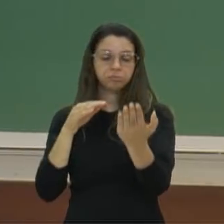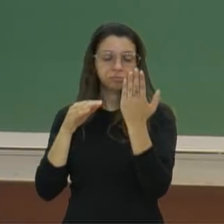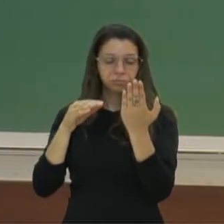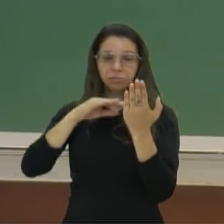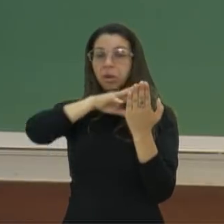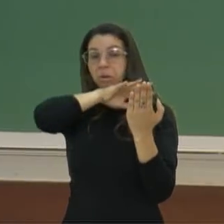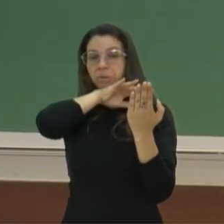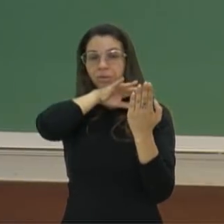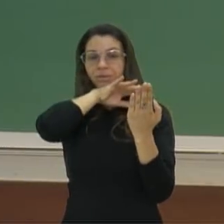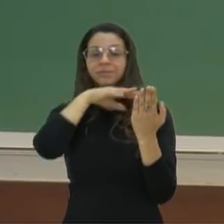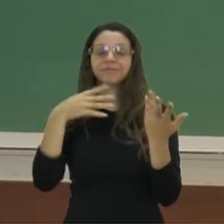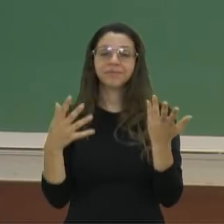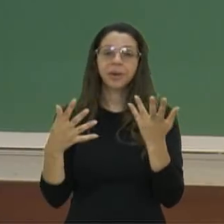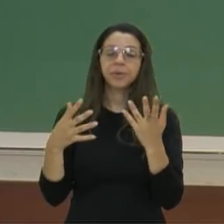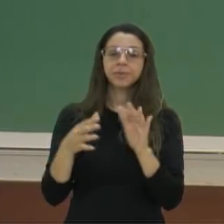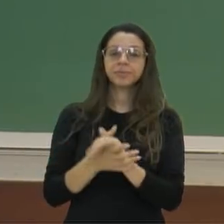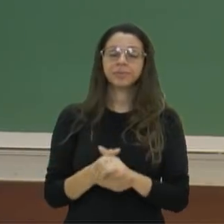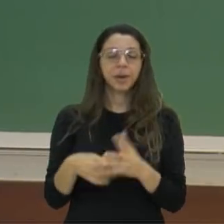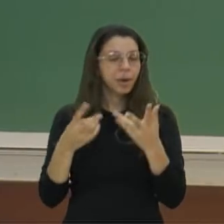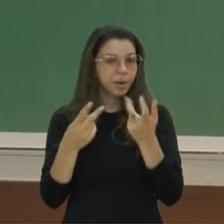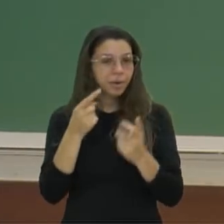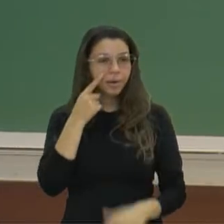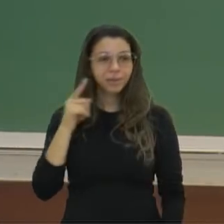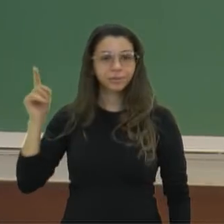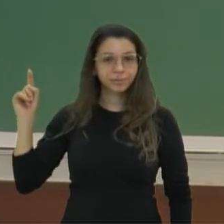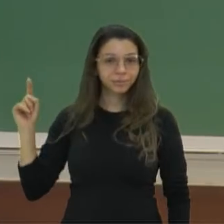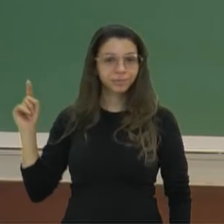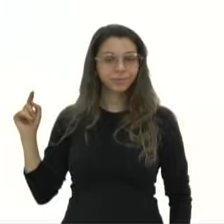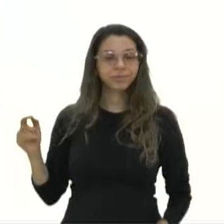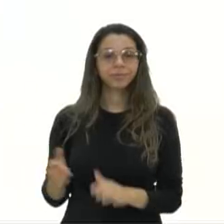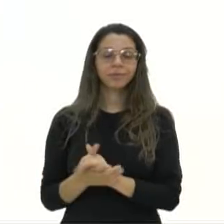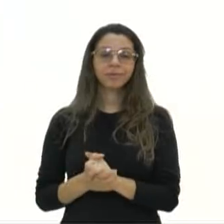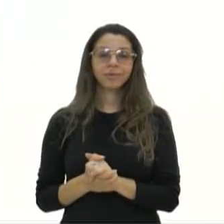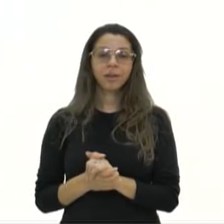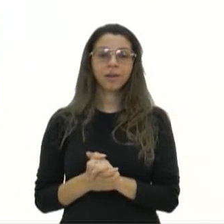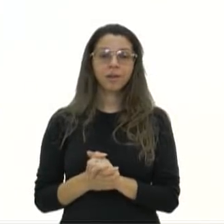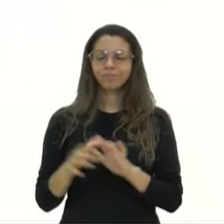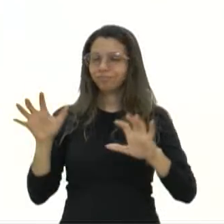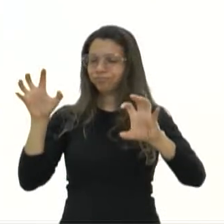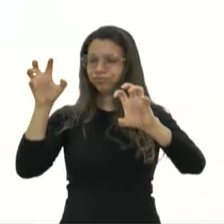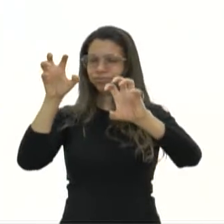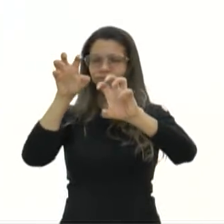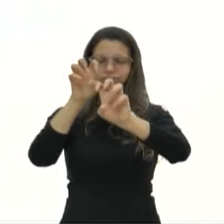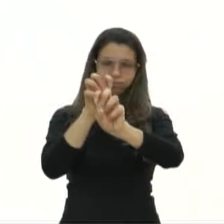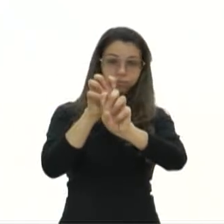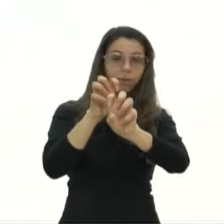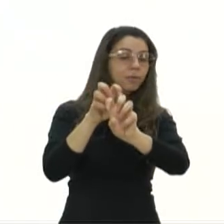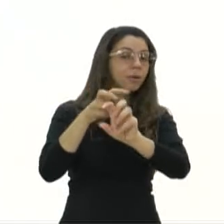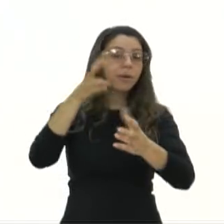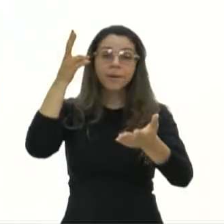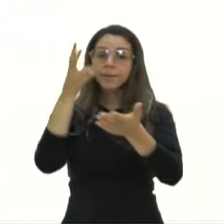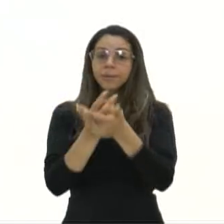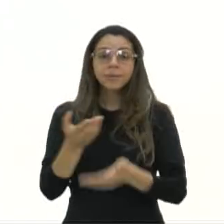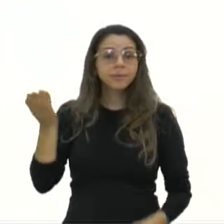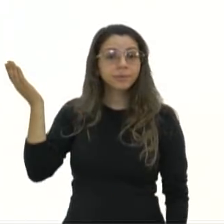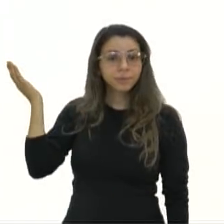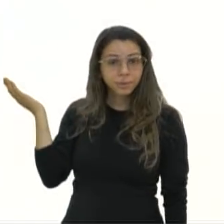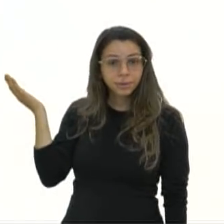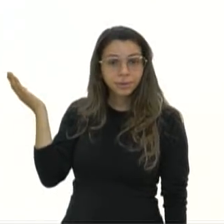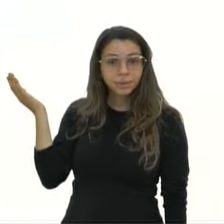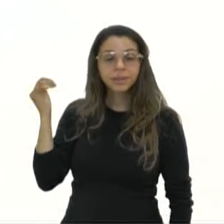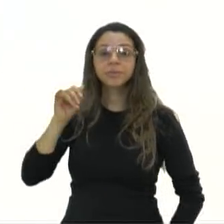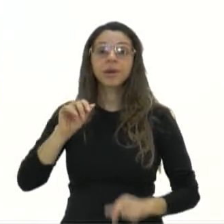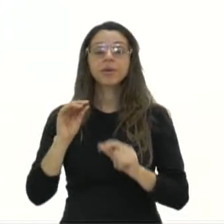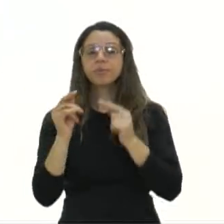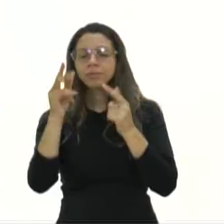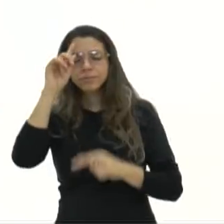muito bem nem de perto. Vamos reparar na imagem? Olha aqui como está tudo embaçado. E é assim a visão dessa pessoa. Imagine